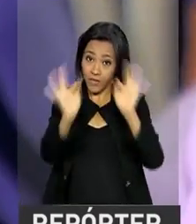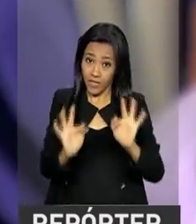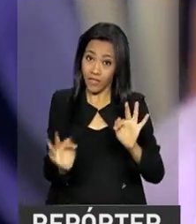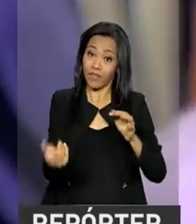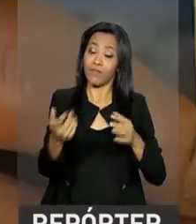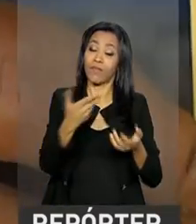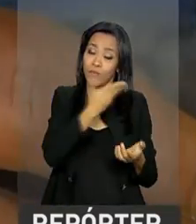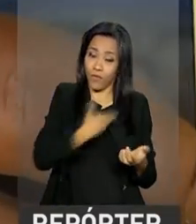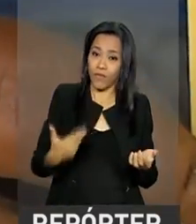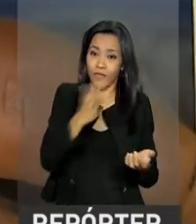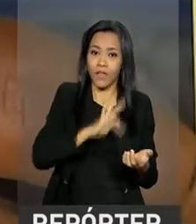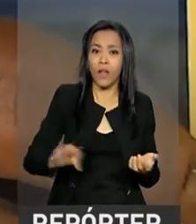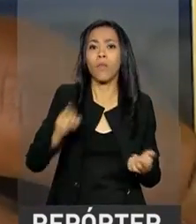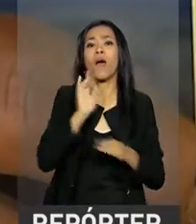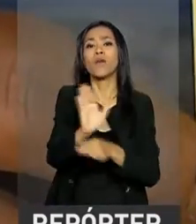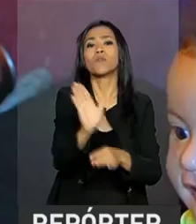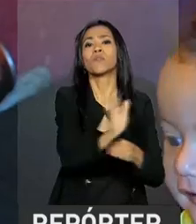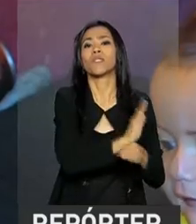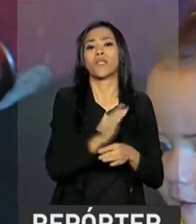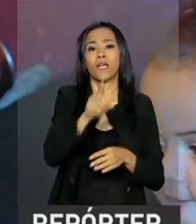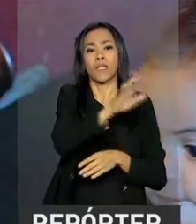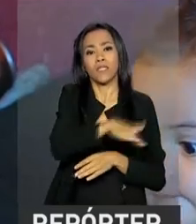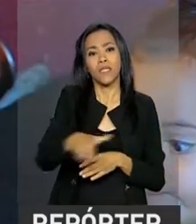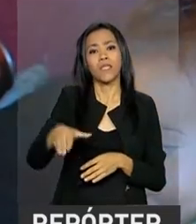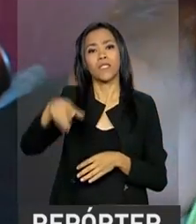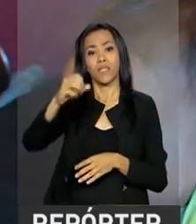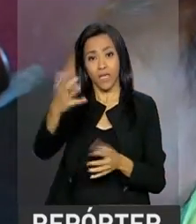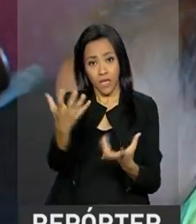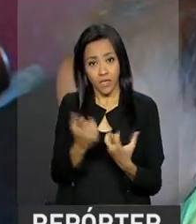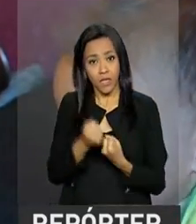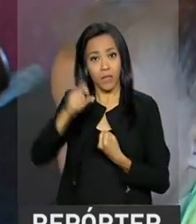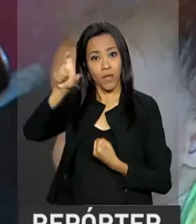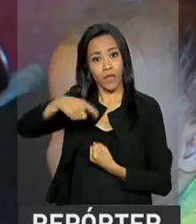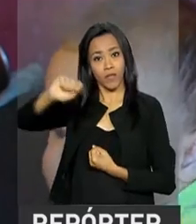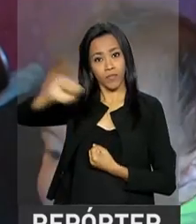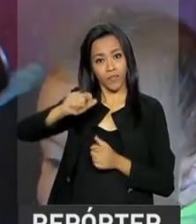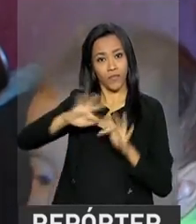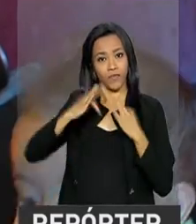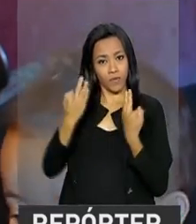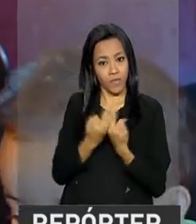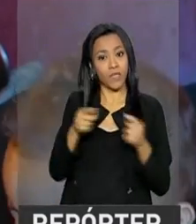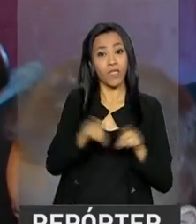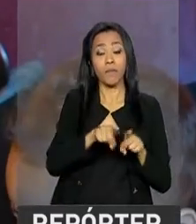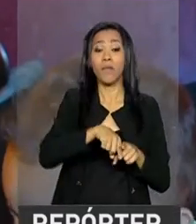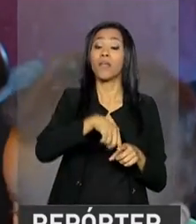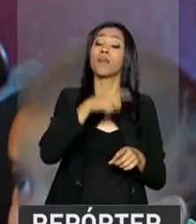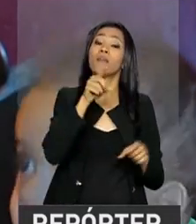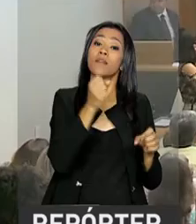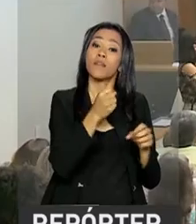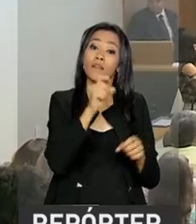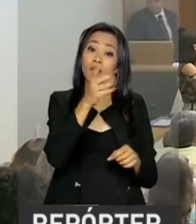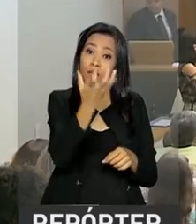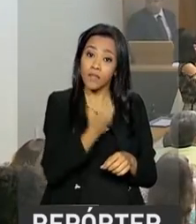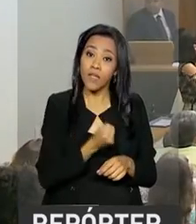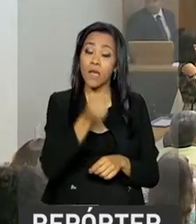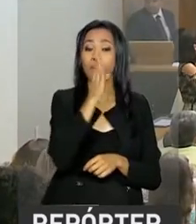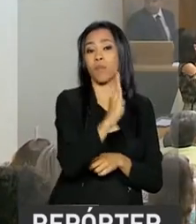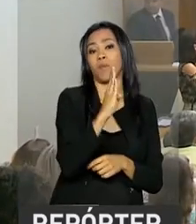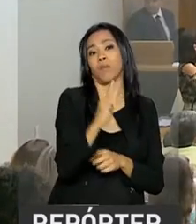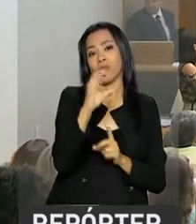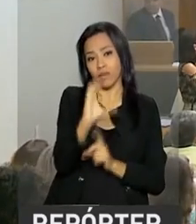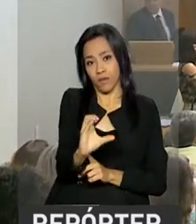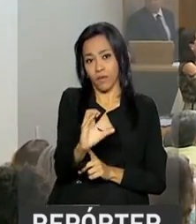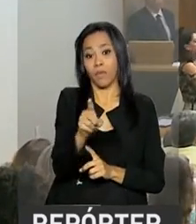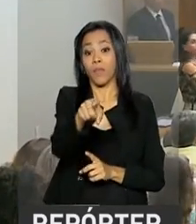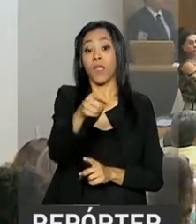3 anos beneficiárias do Bolsa Família e as de até 6 anos que recebem o benefício de prestação continuada. No Rio de Janeiro,